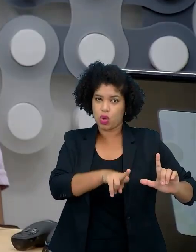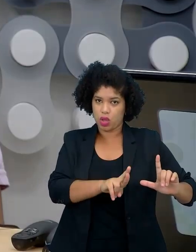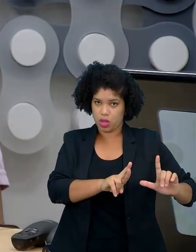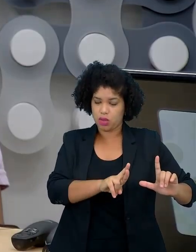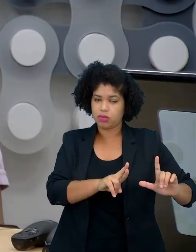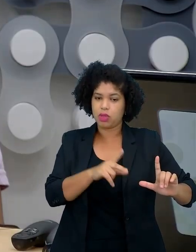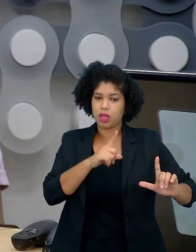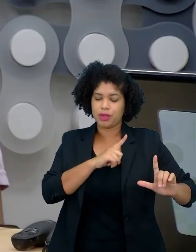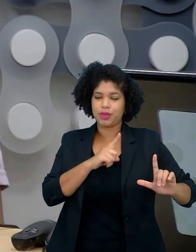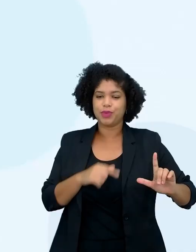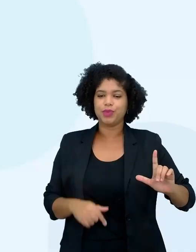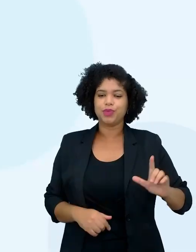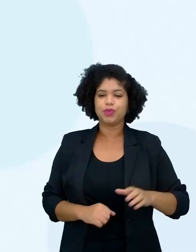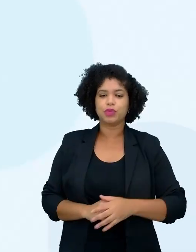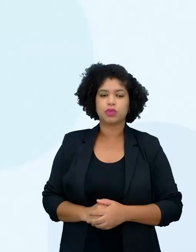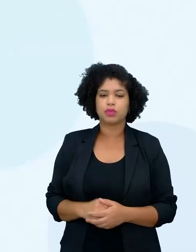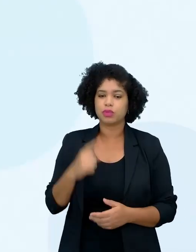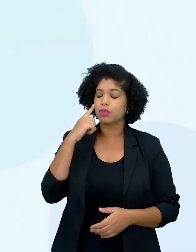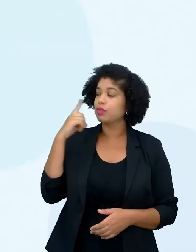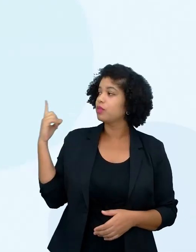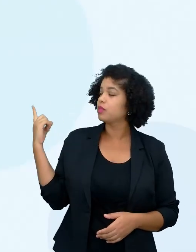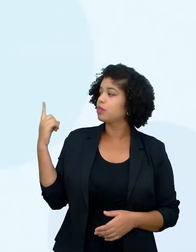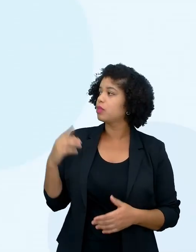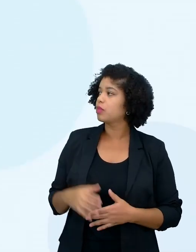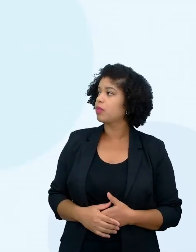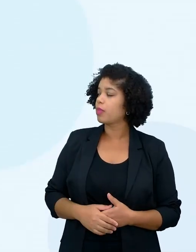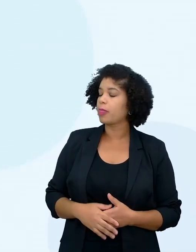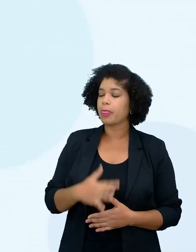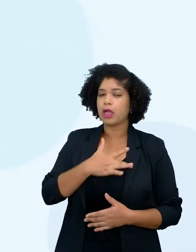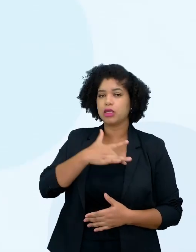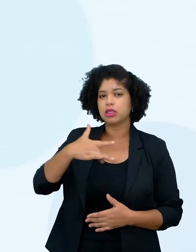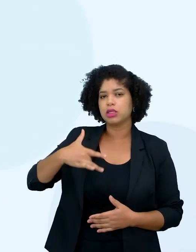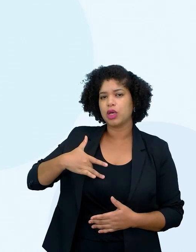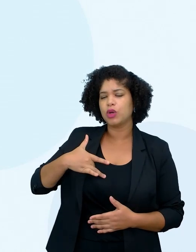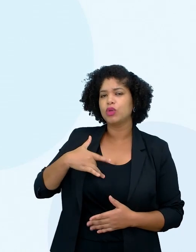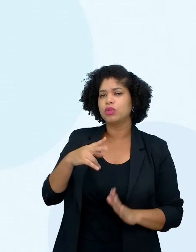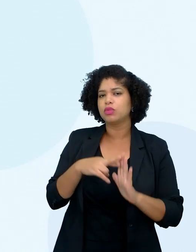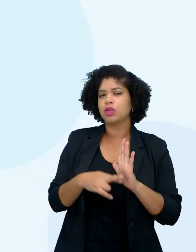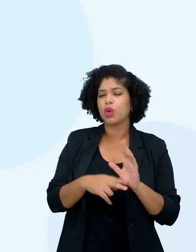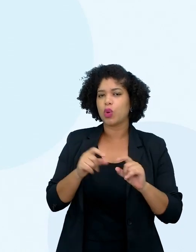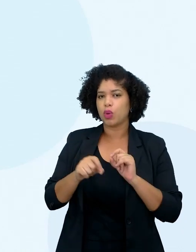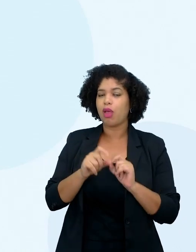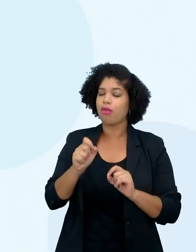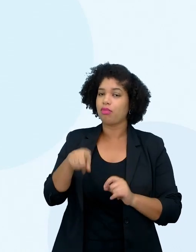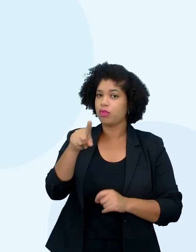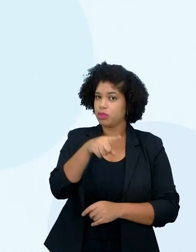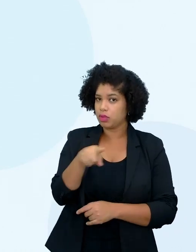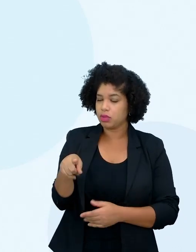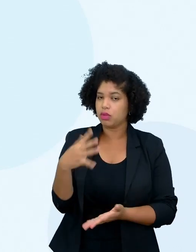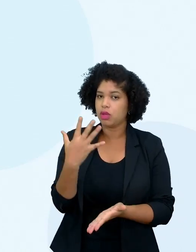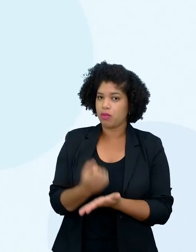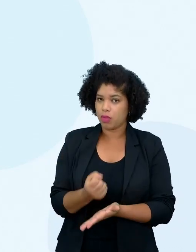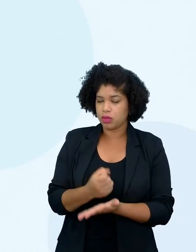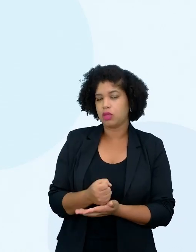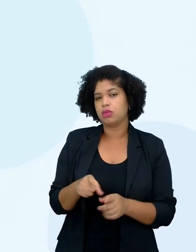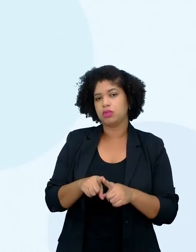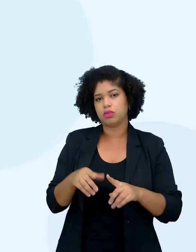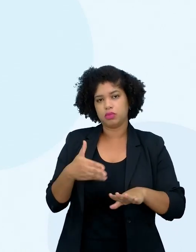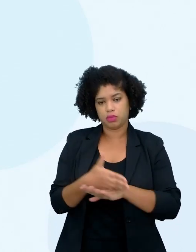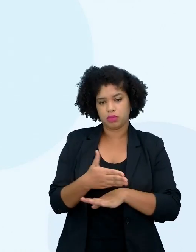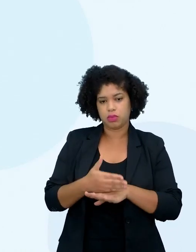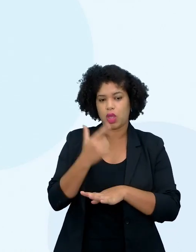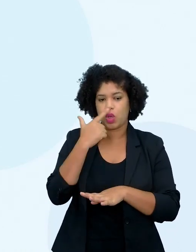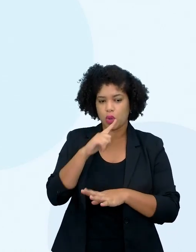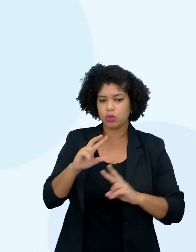em tela, protocolos sanitários, isso. É possível baixar esses protocolos, acessar para poder ter